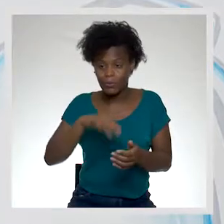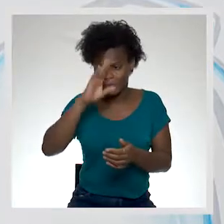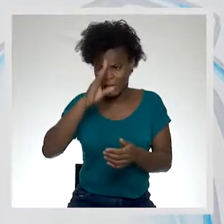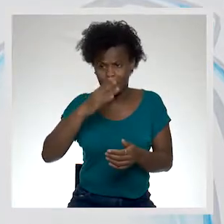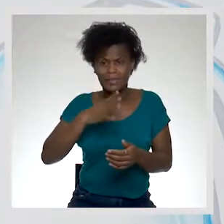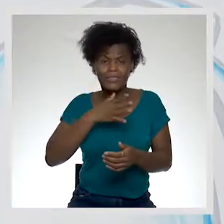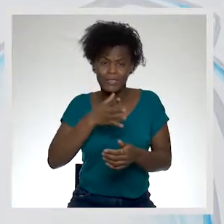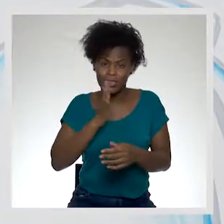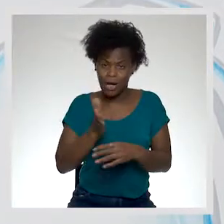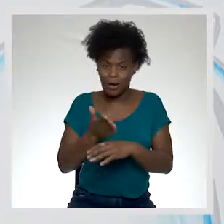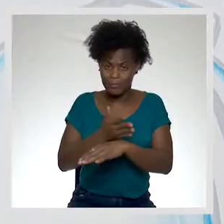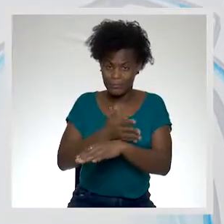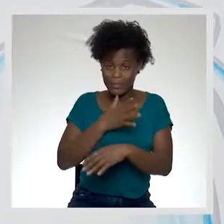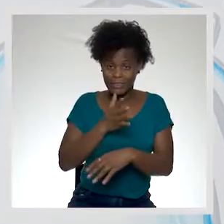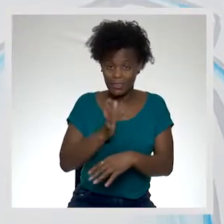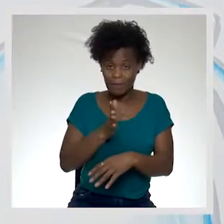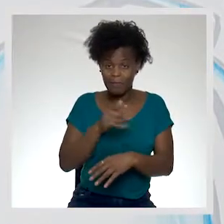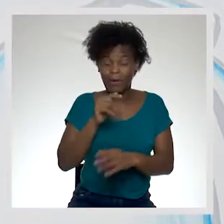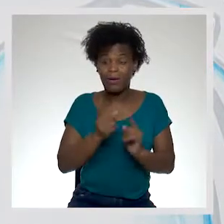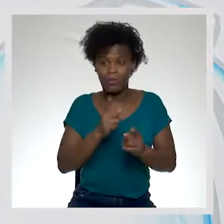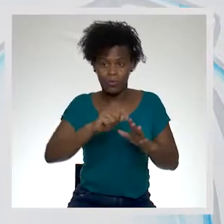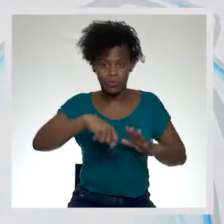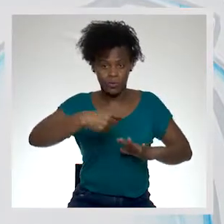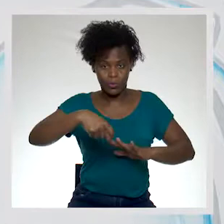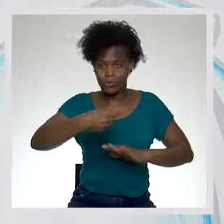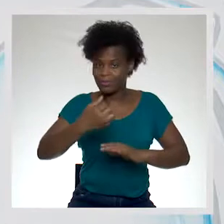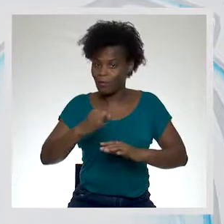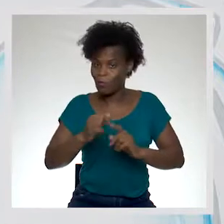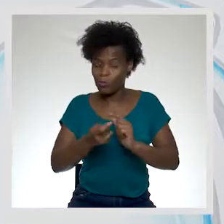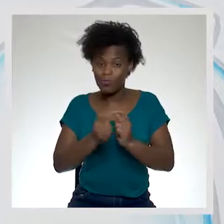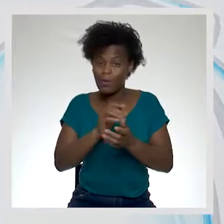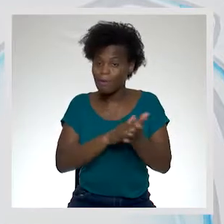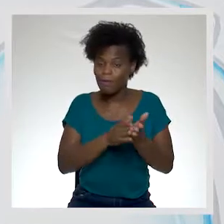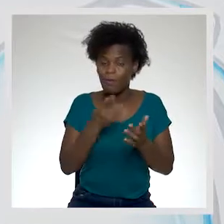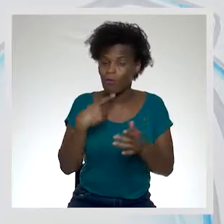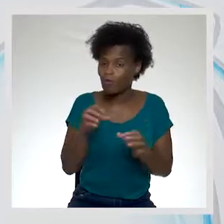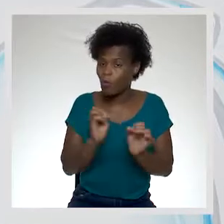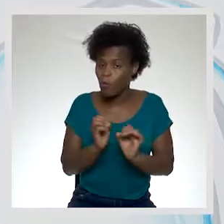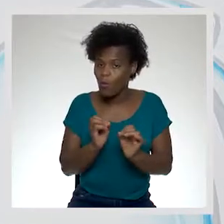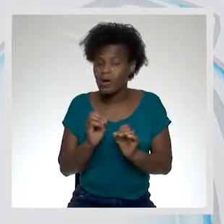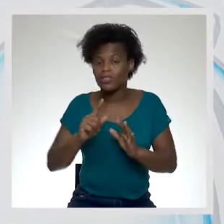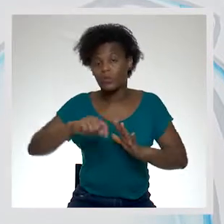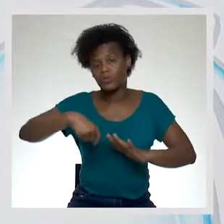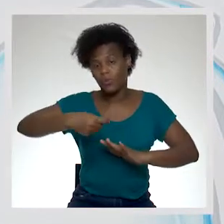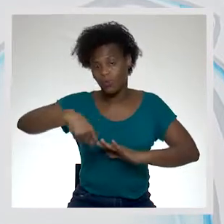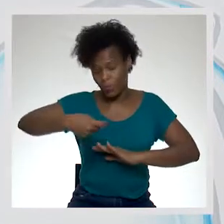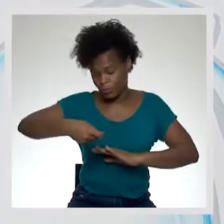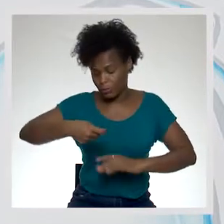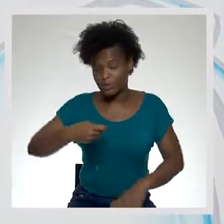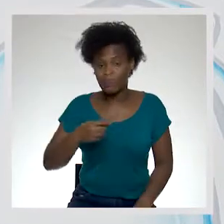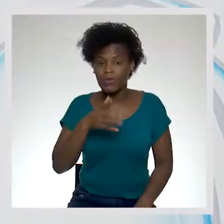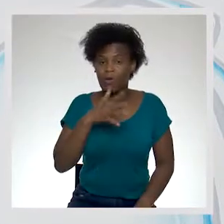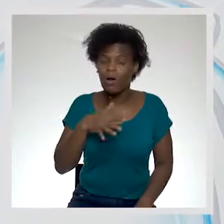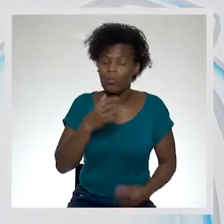ali, meninos, que os recursos não renováveis são recursos a